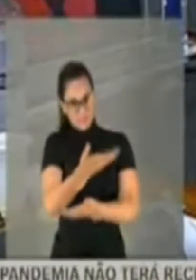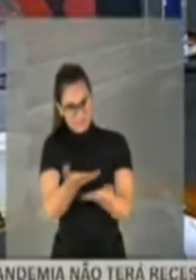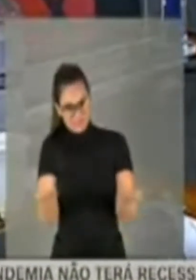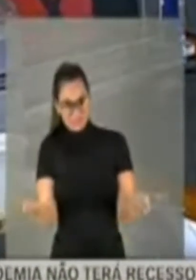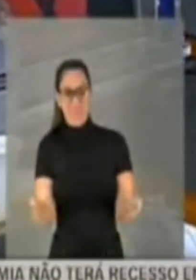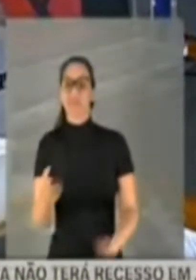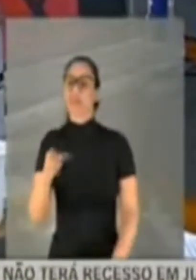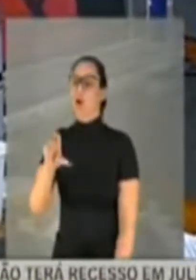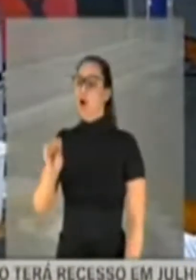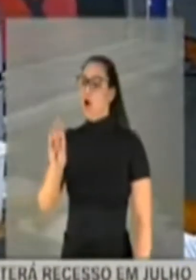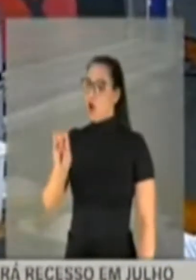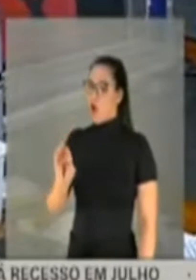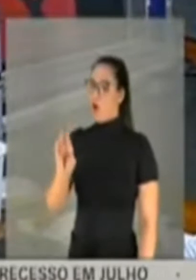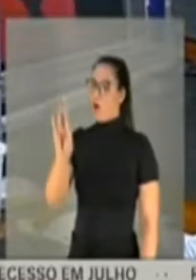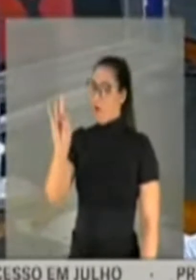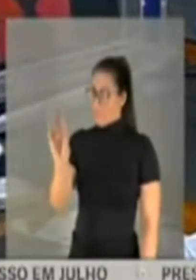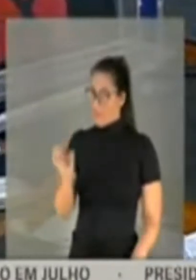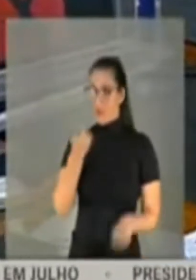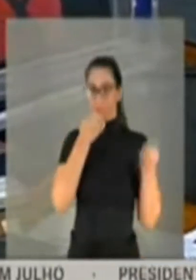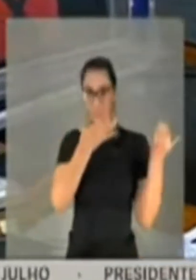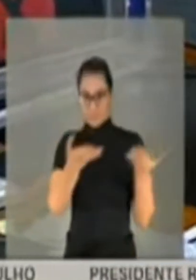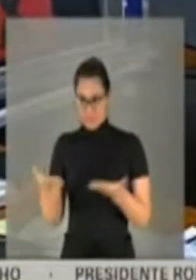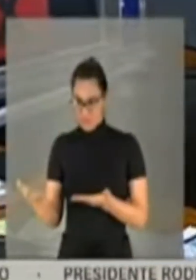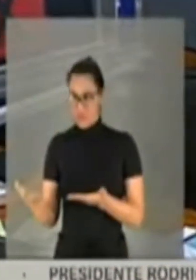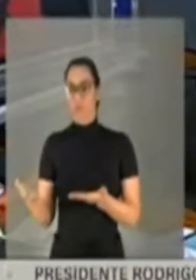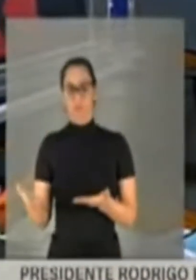senhor Roberto Dias, seja bem-vindo ao Senado Federal.